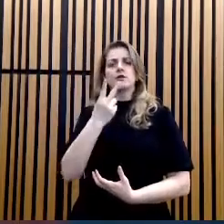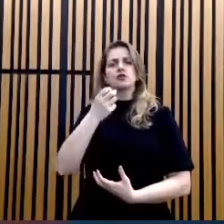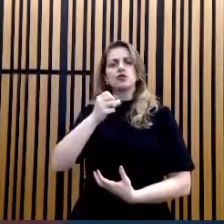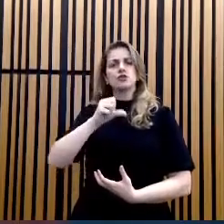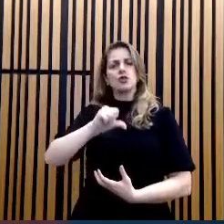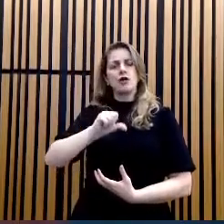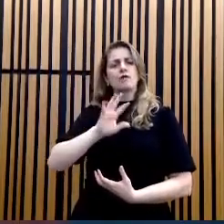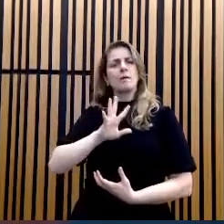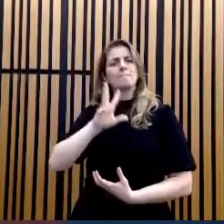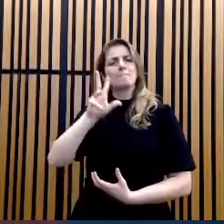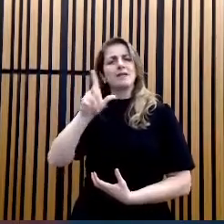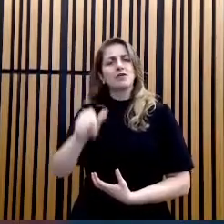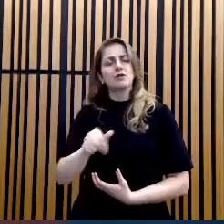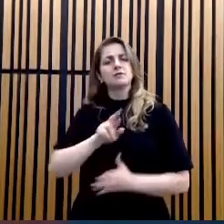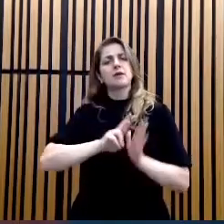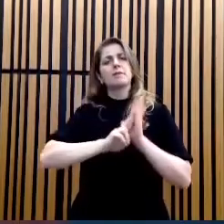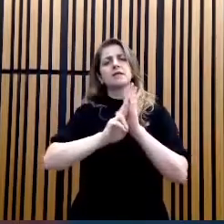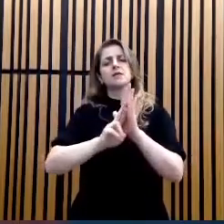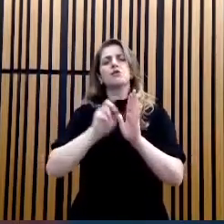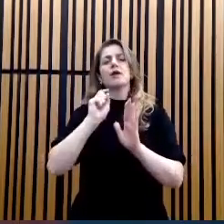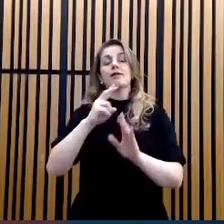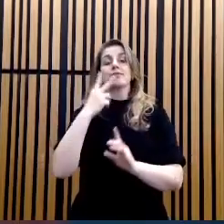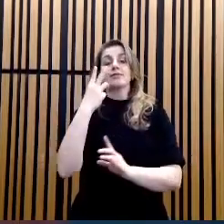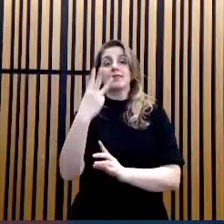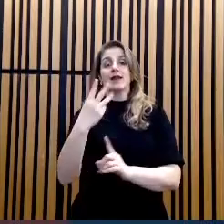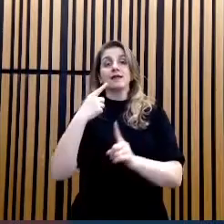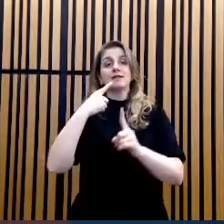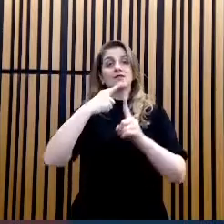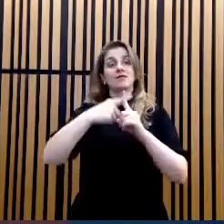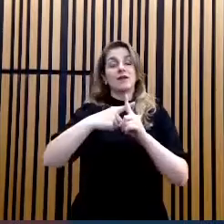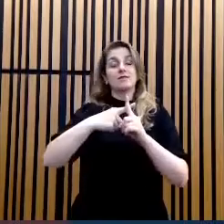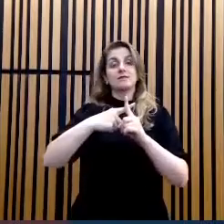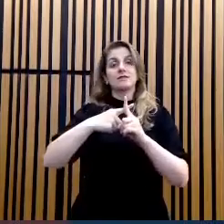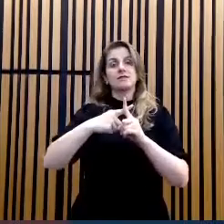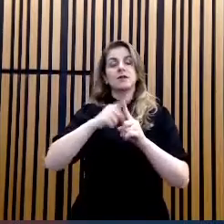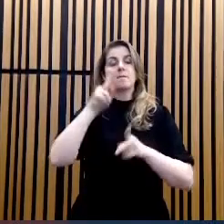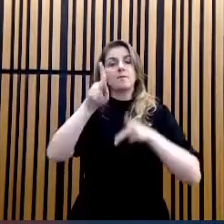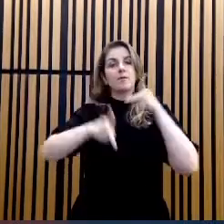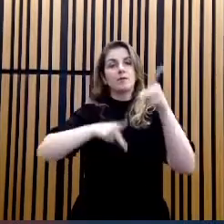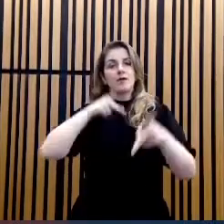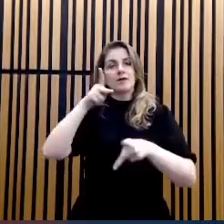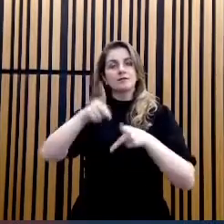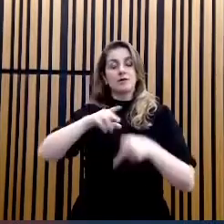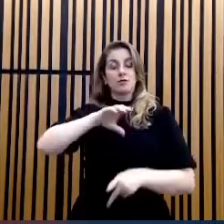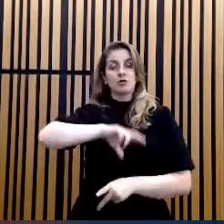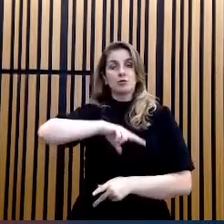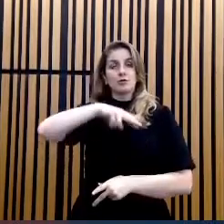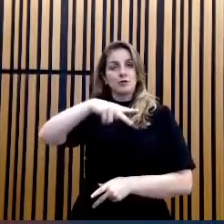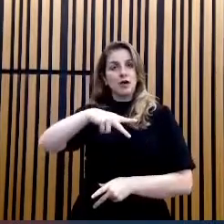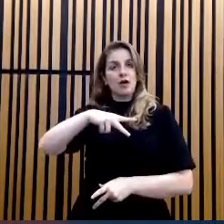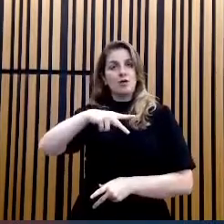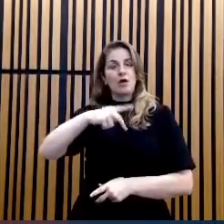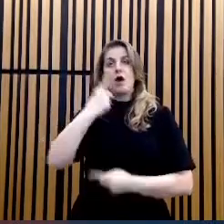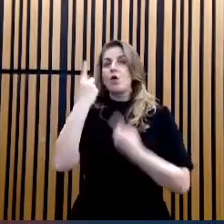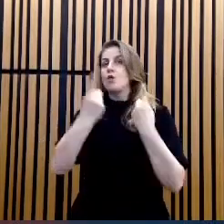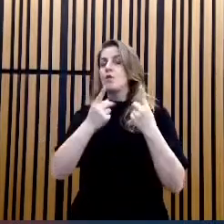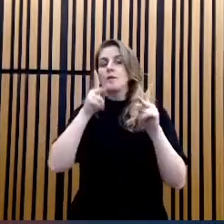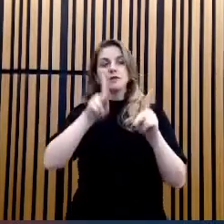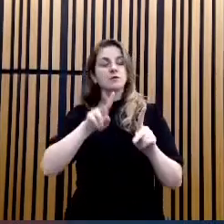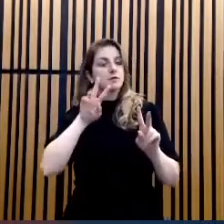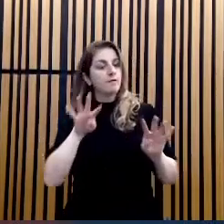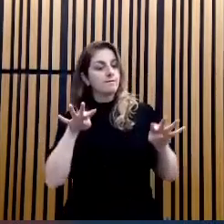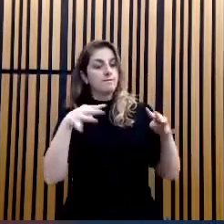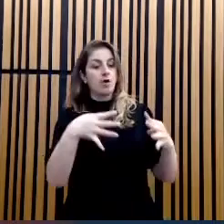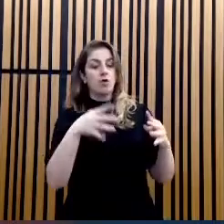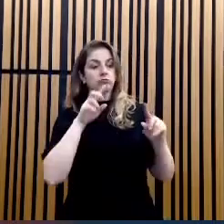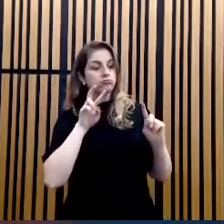mulheres representam 3 vezes a população de Portugal. Alguém precisa nos olhar, sabe? Porque